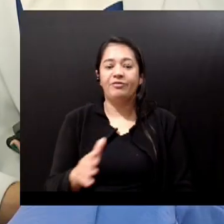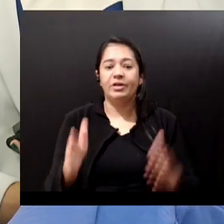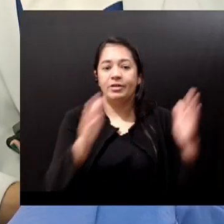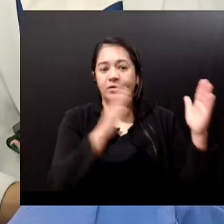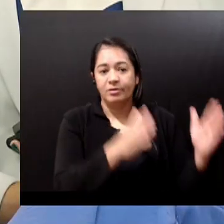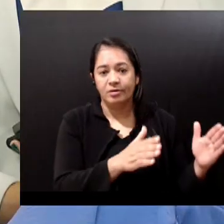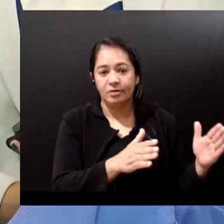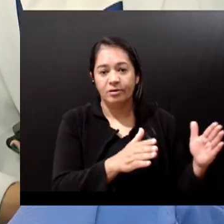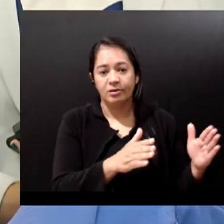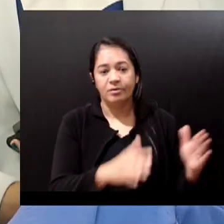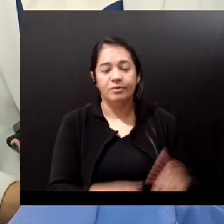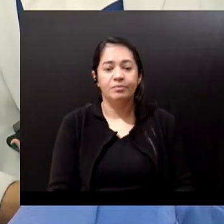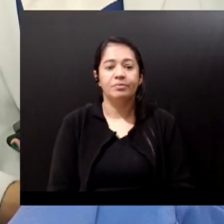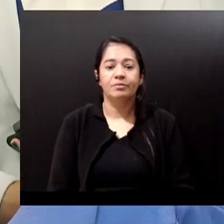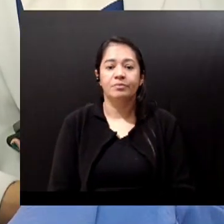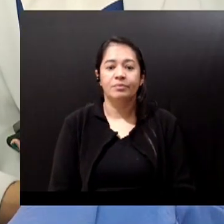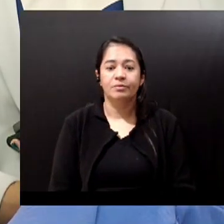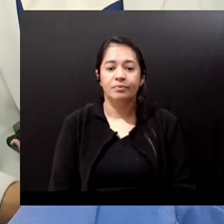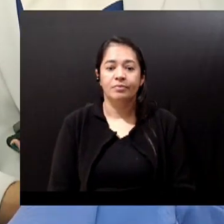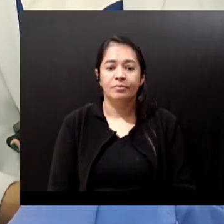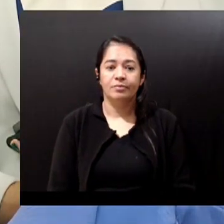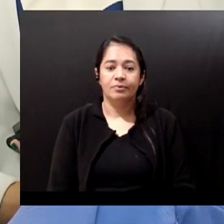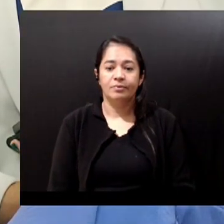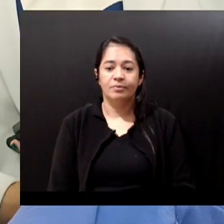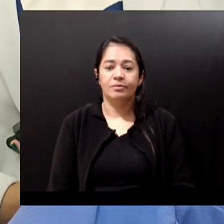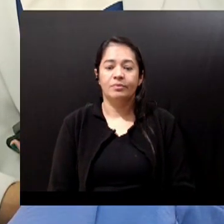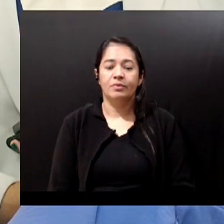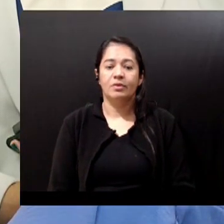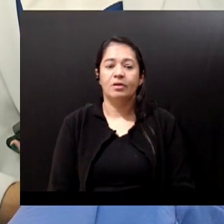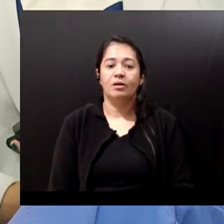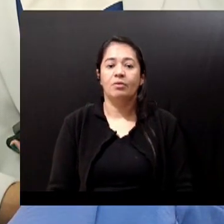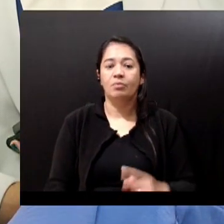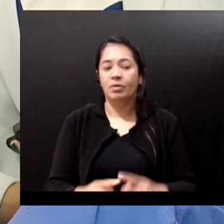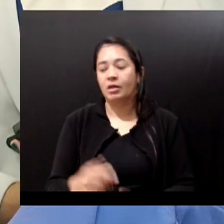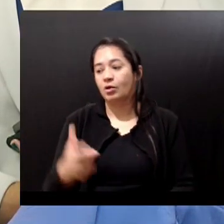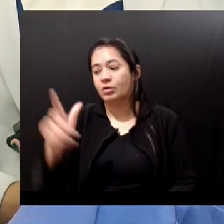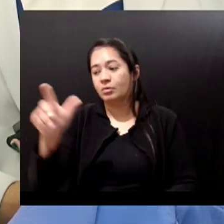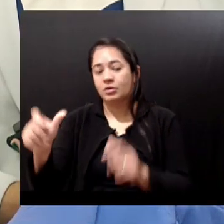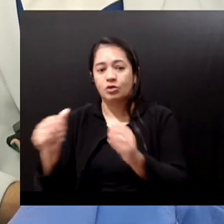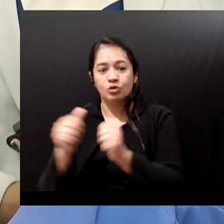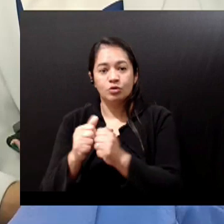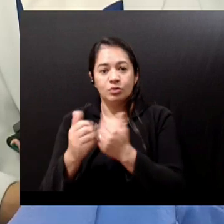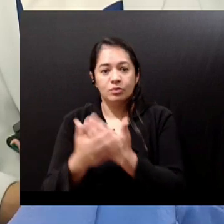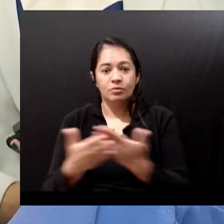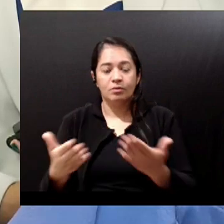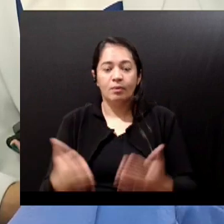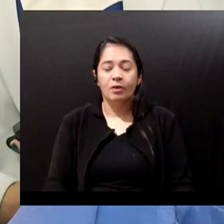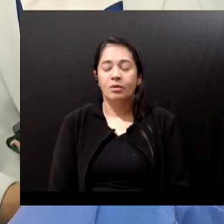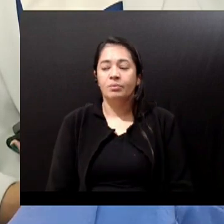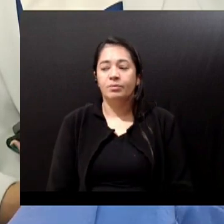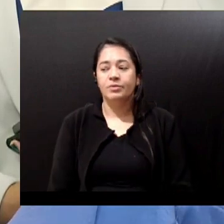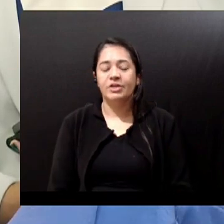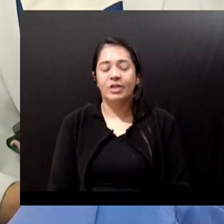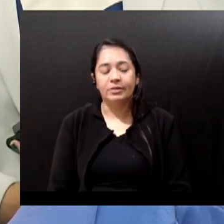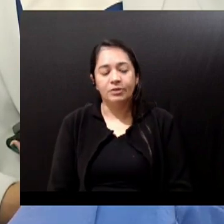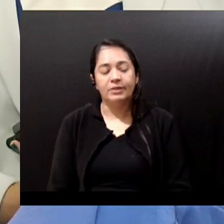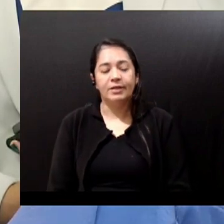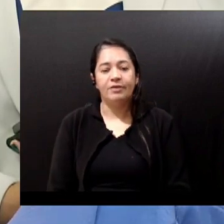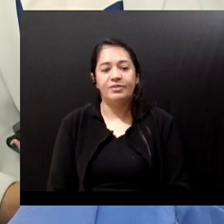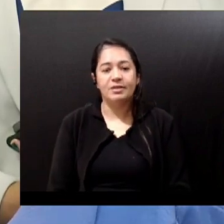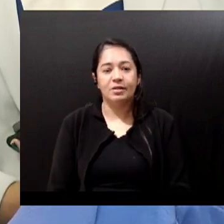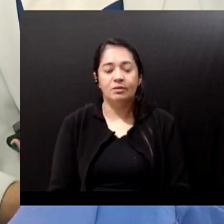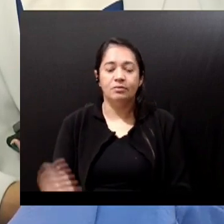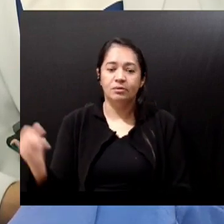seu também ambiente, né, residencial. E, enfim, é válido, né, reservar um ambiente para